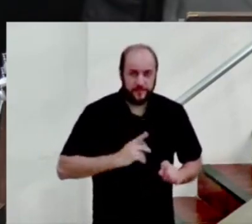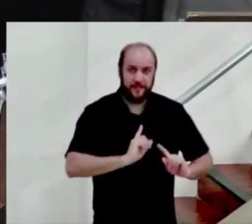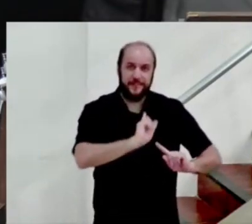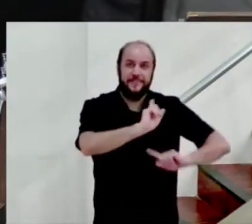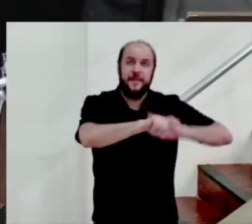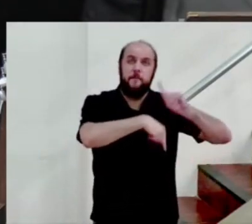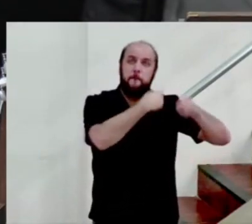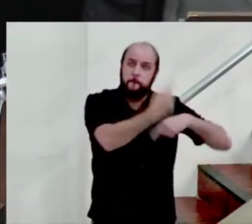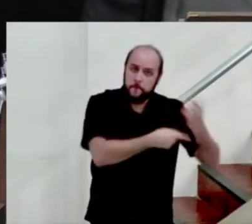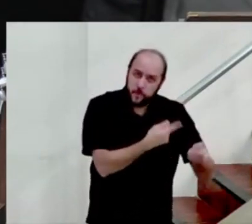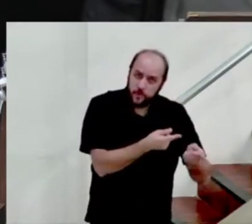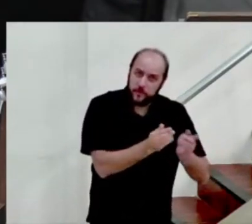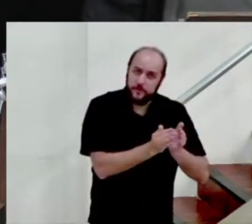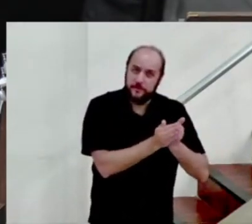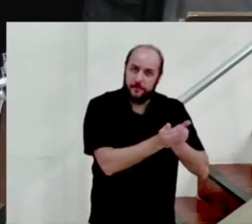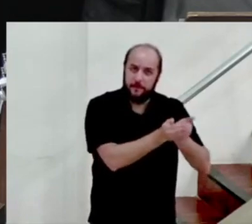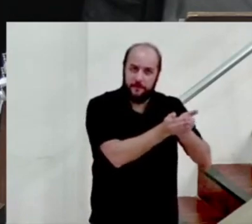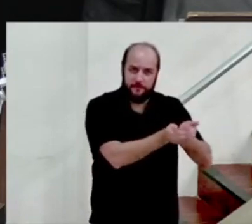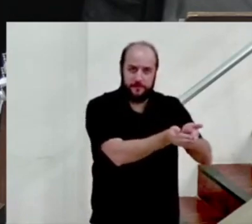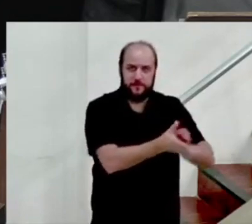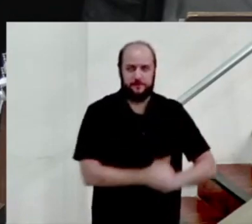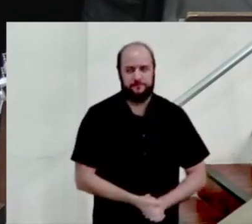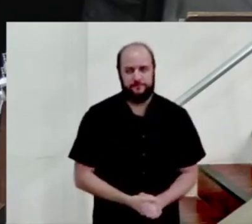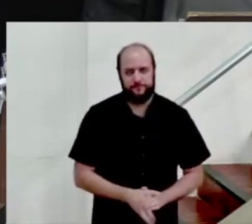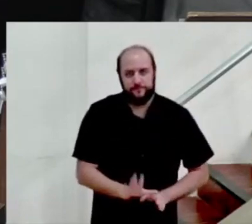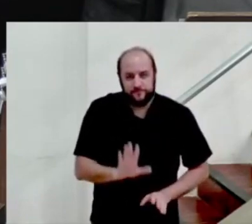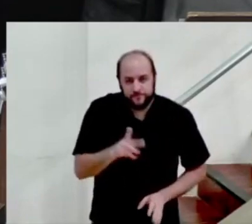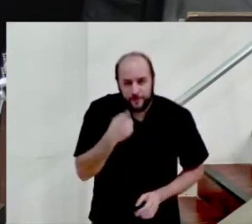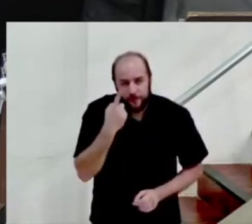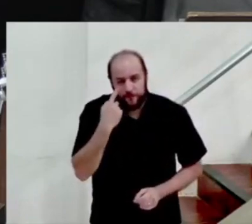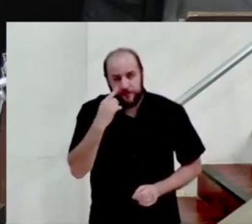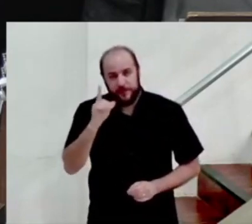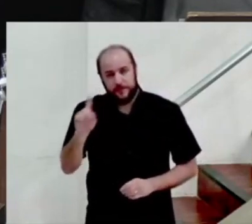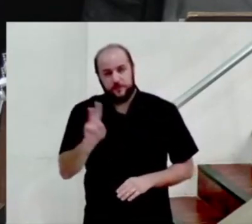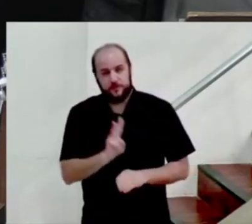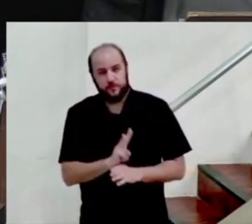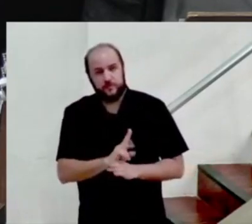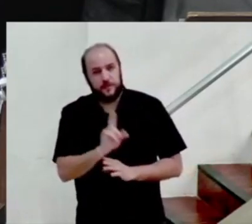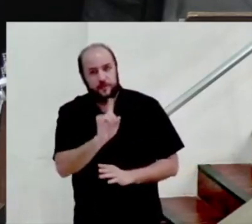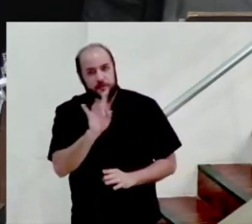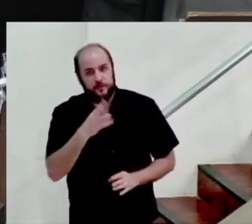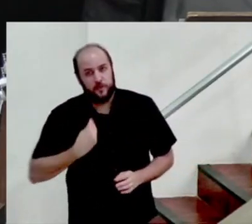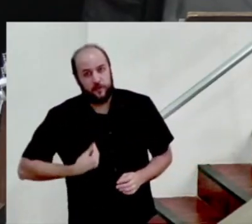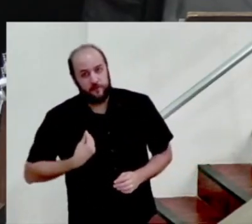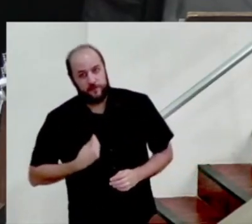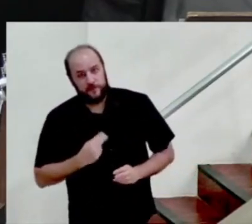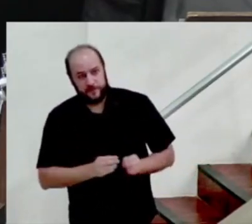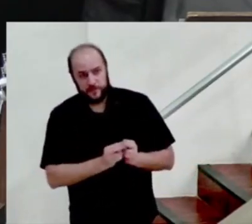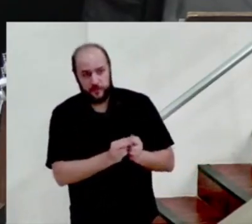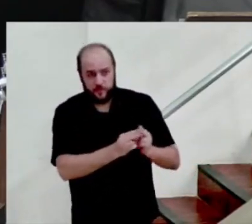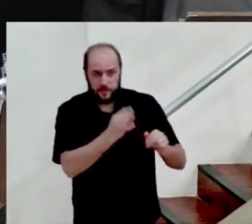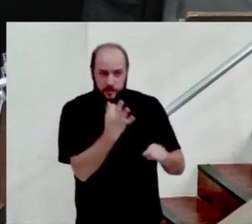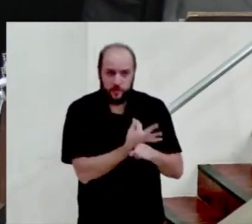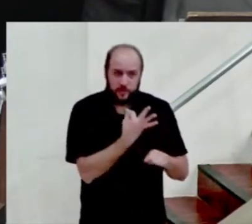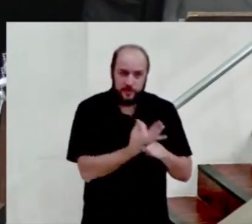pós-arca. Veja, o Senhor não está apenas preservando a vida de Noé para aguentar mais de 1